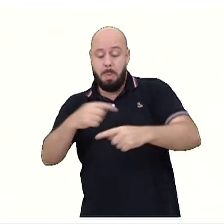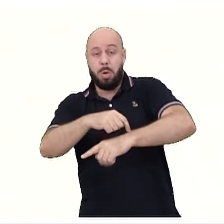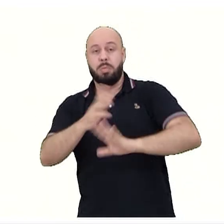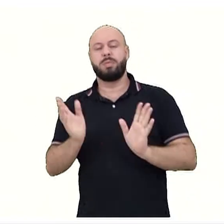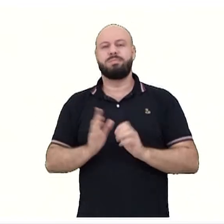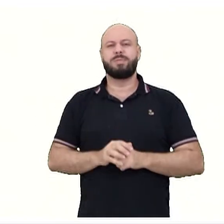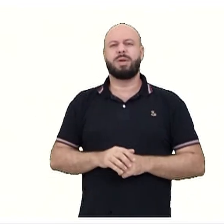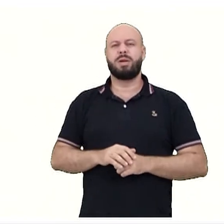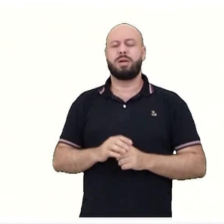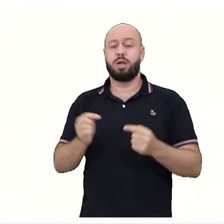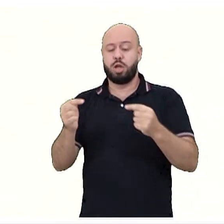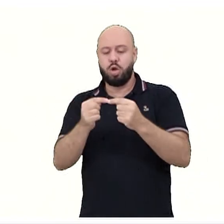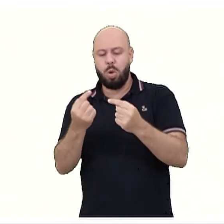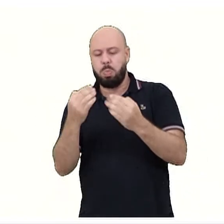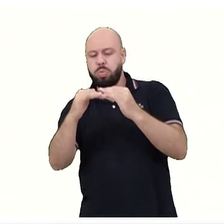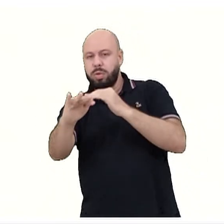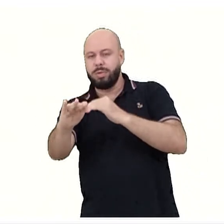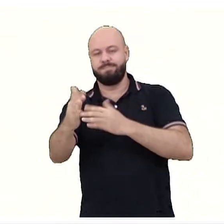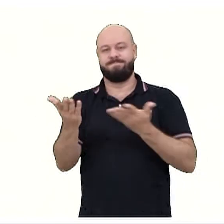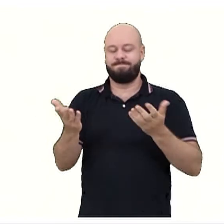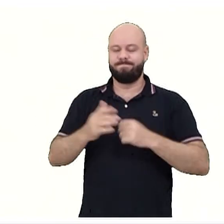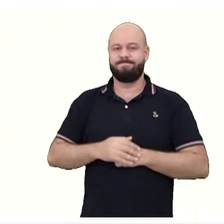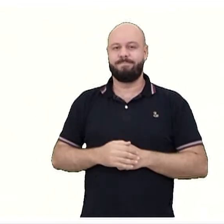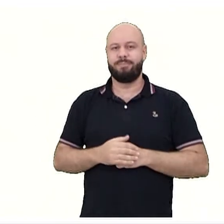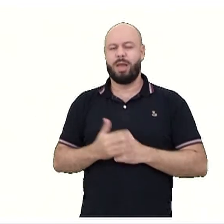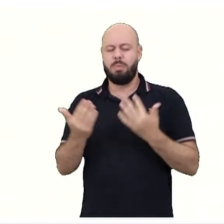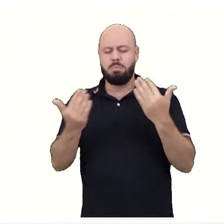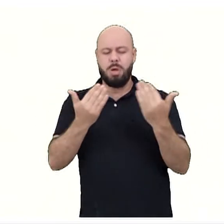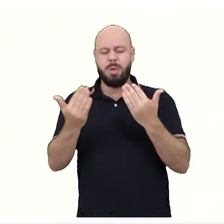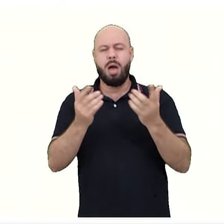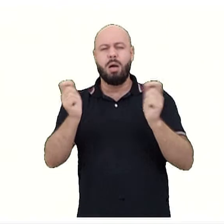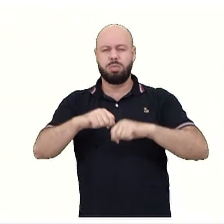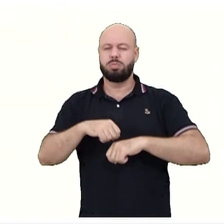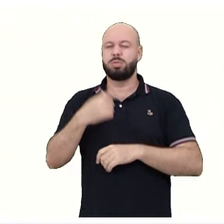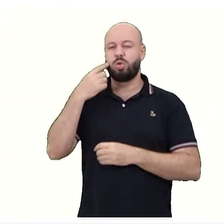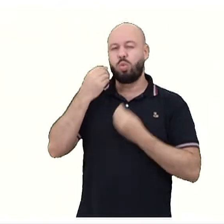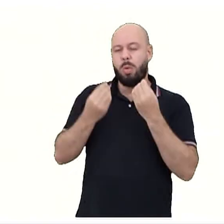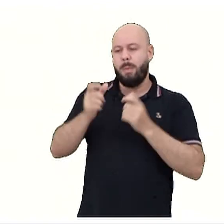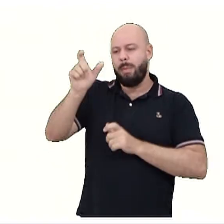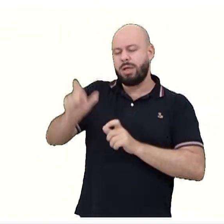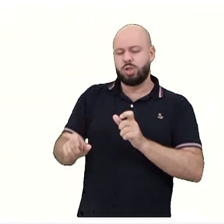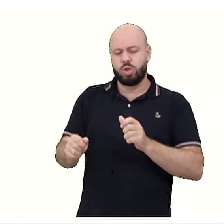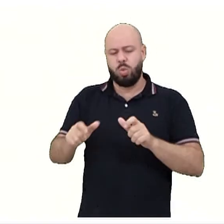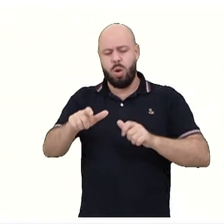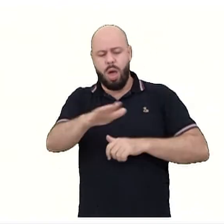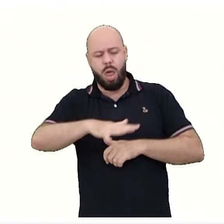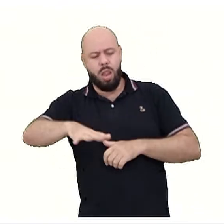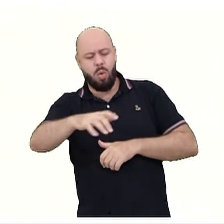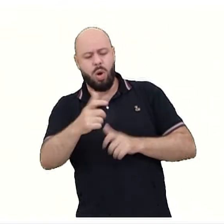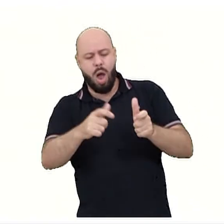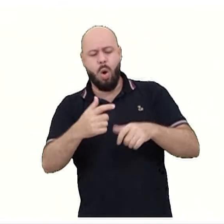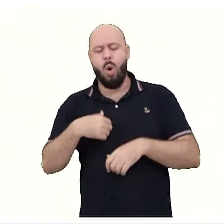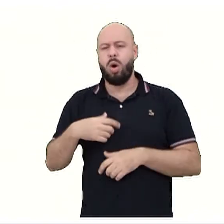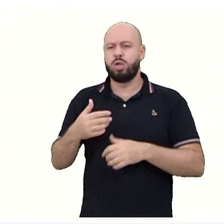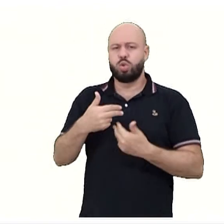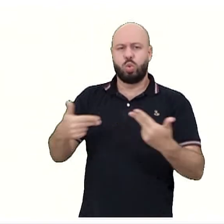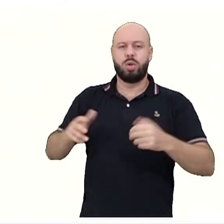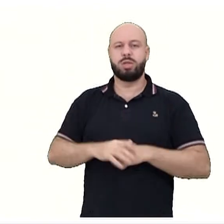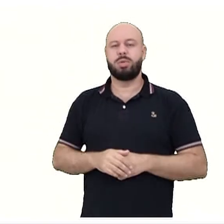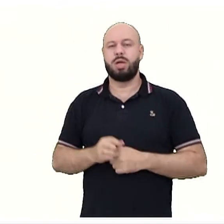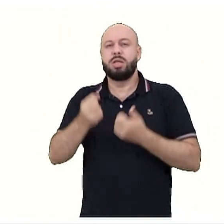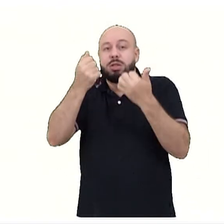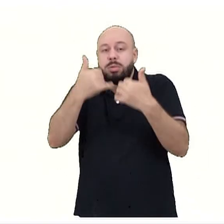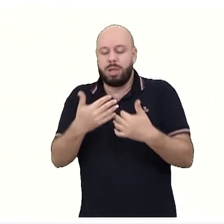quando a gente concorda ou discorda de alguém, comparar coisas, pessoas, lugares, enfim, explicação,